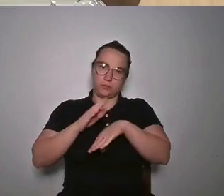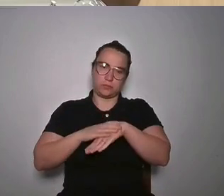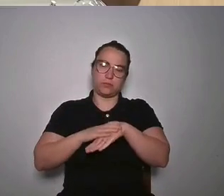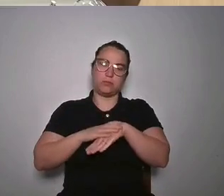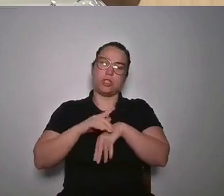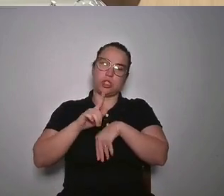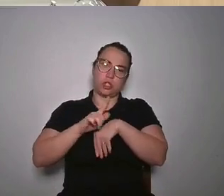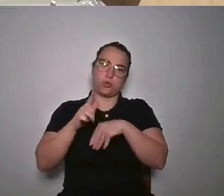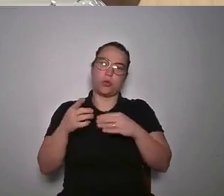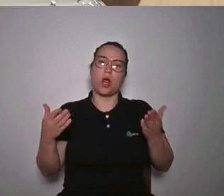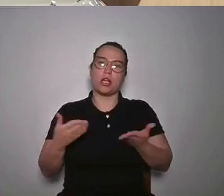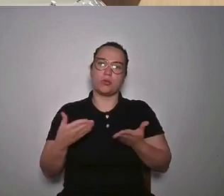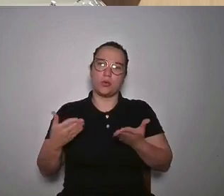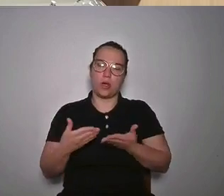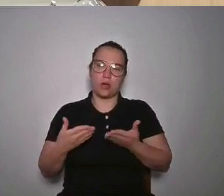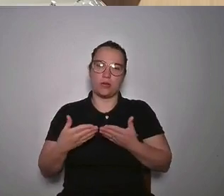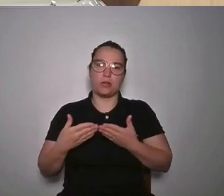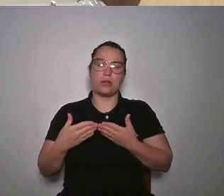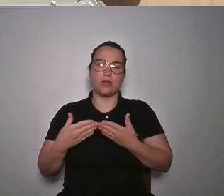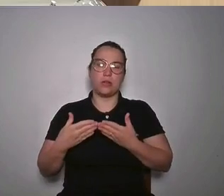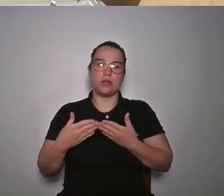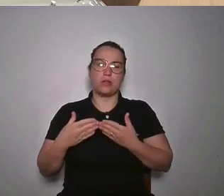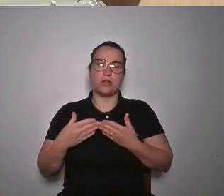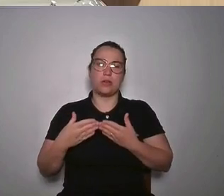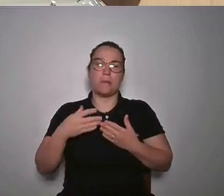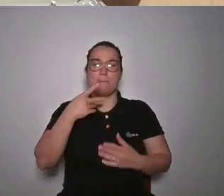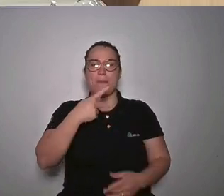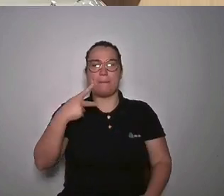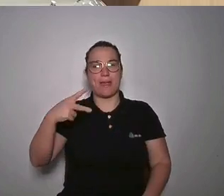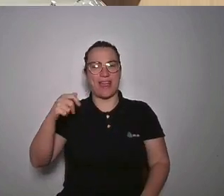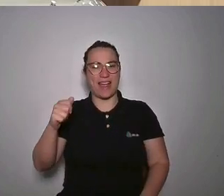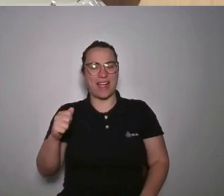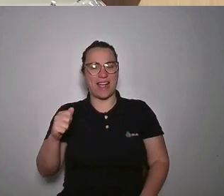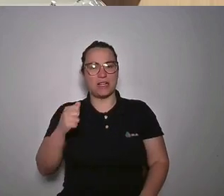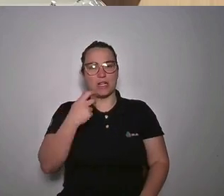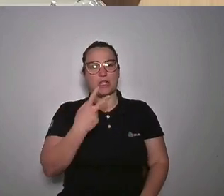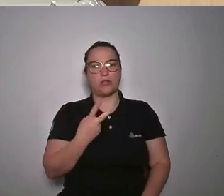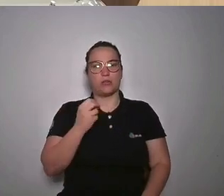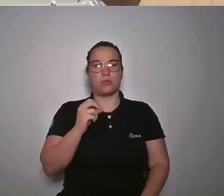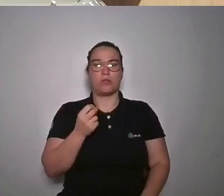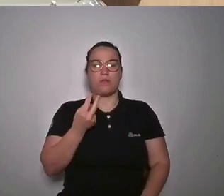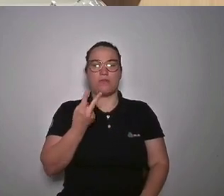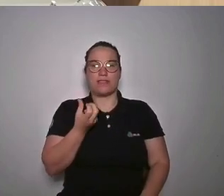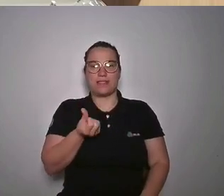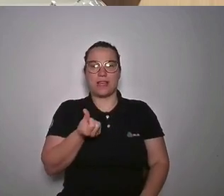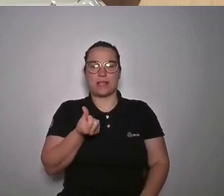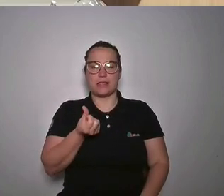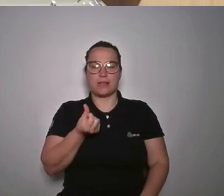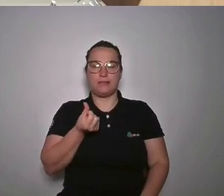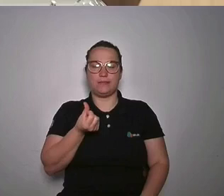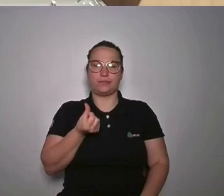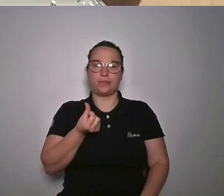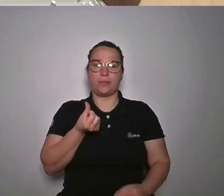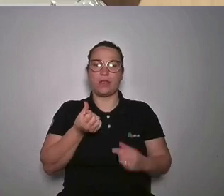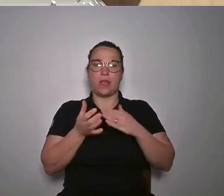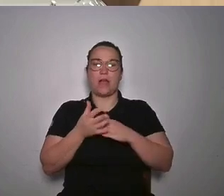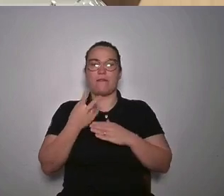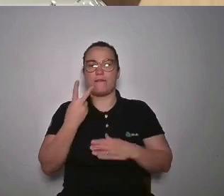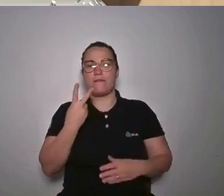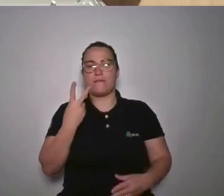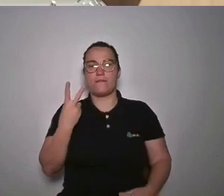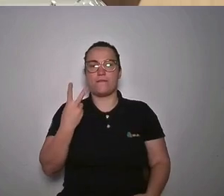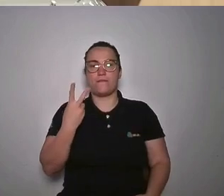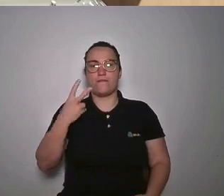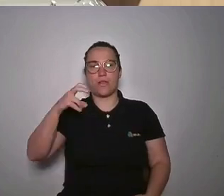atual, que o próximo gestor vai fazer a PPA de 2026 a 29, fazendo sempre